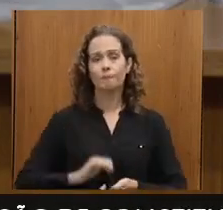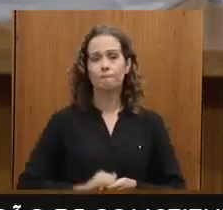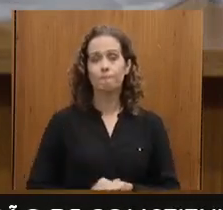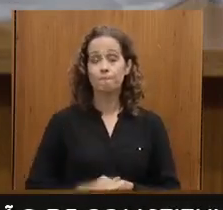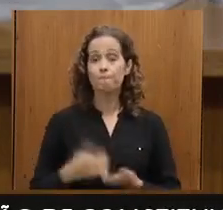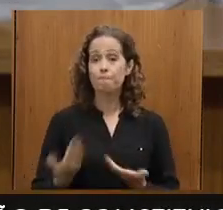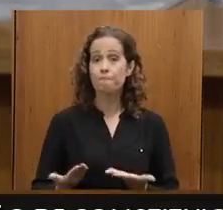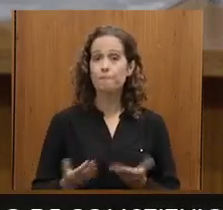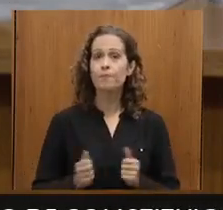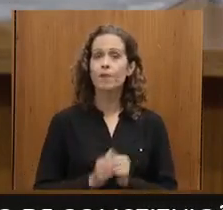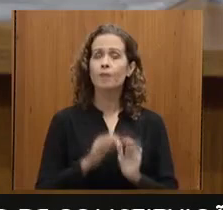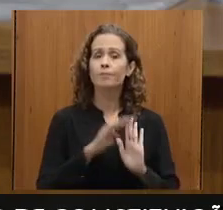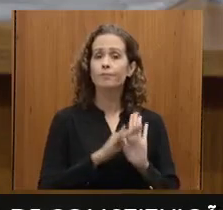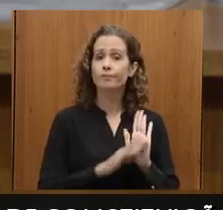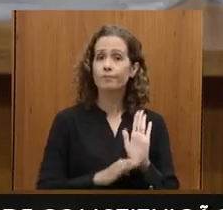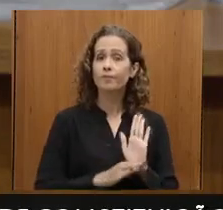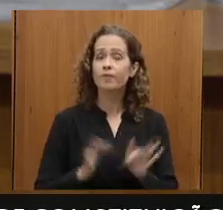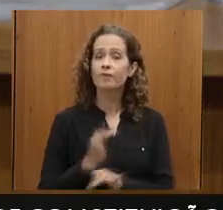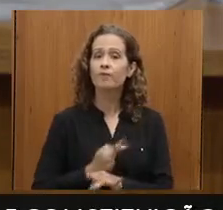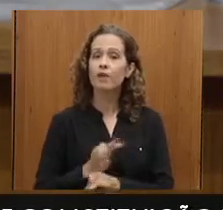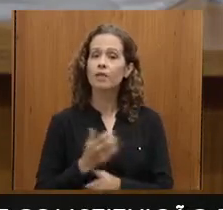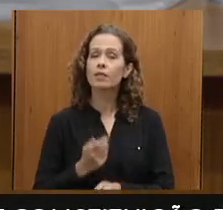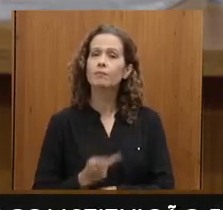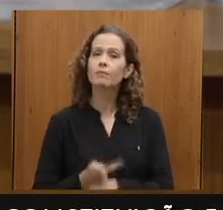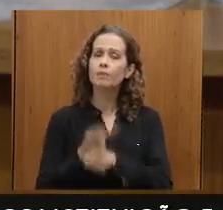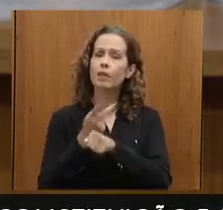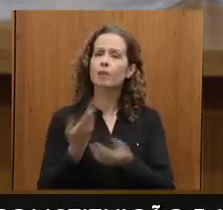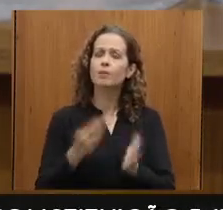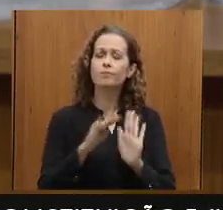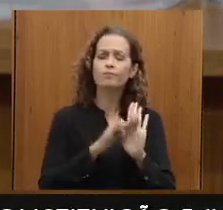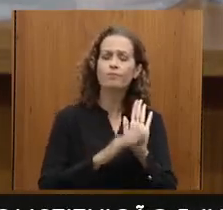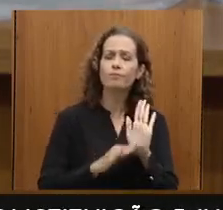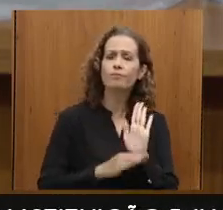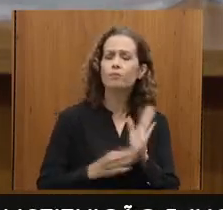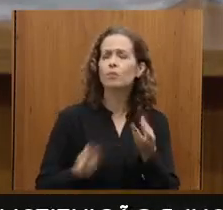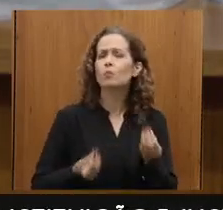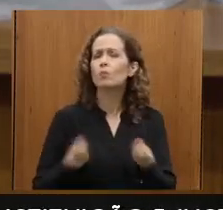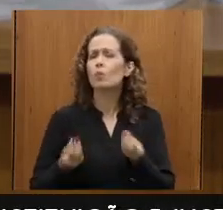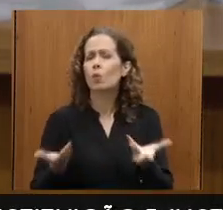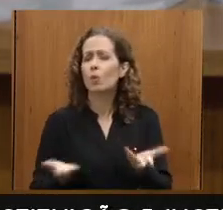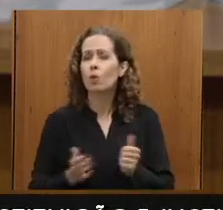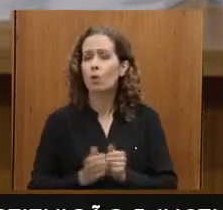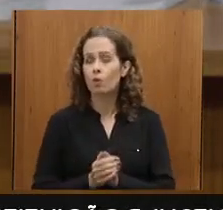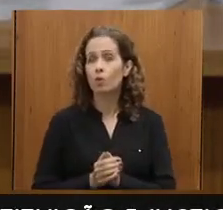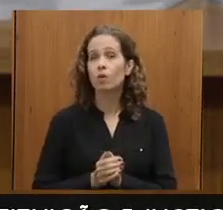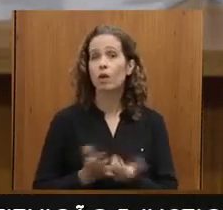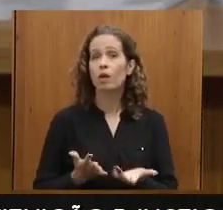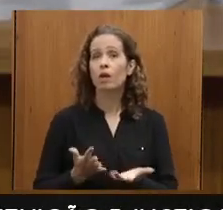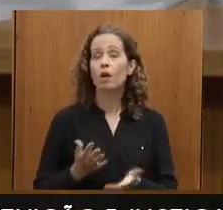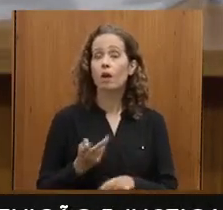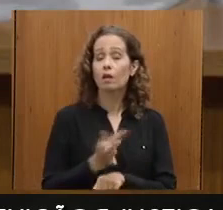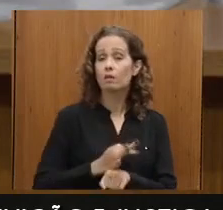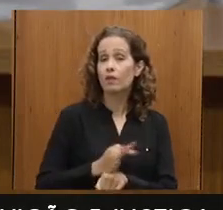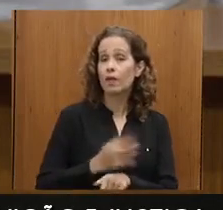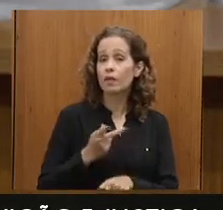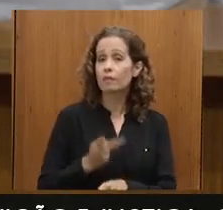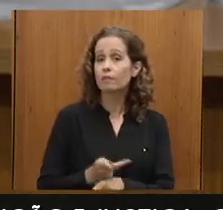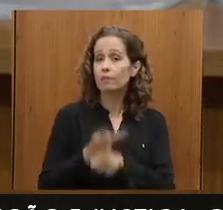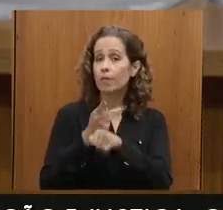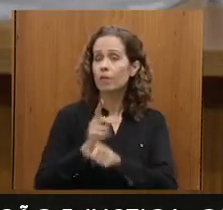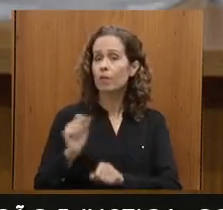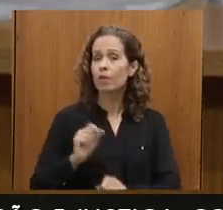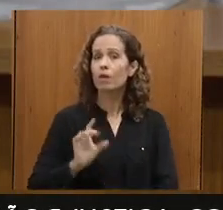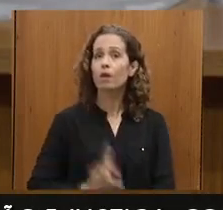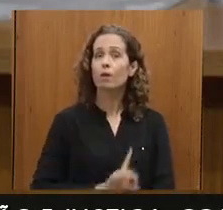critérios para pagamento de férias-prêmio. Os critérios de pagamento para férias-prêmio, eles são, basicamente, a data